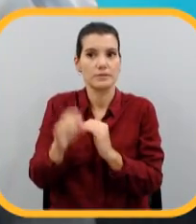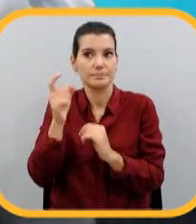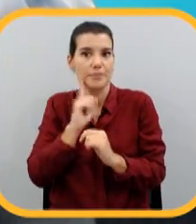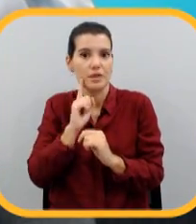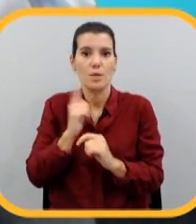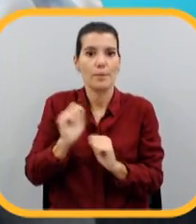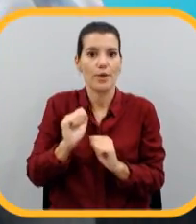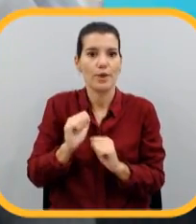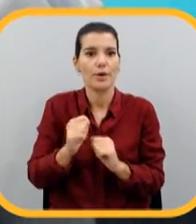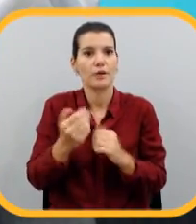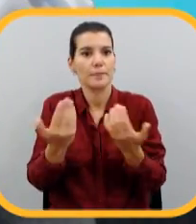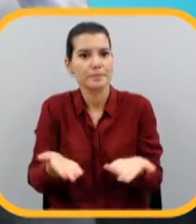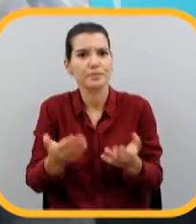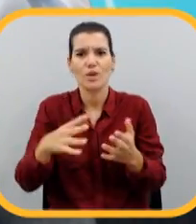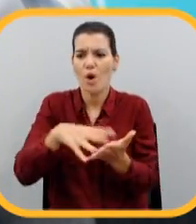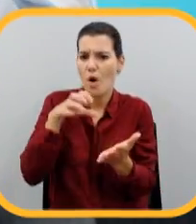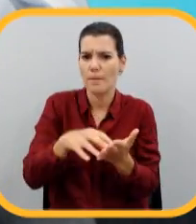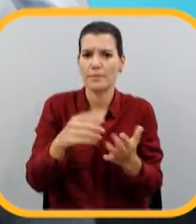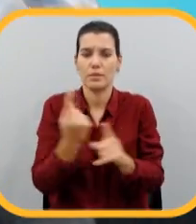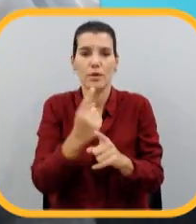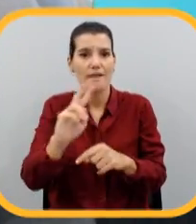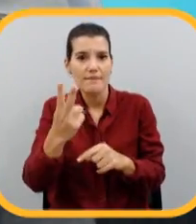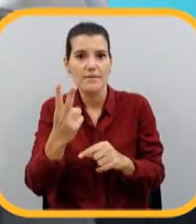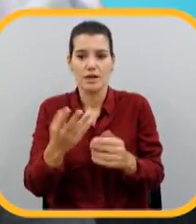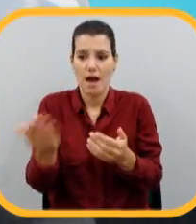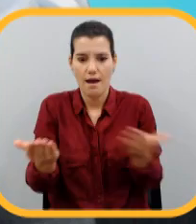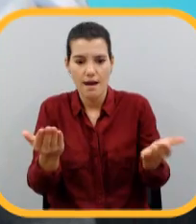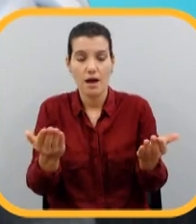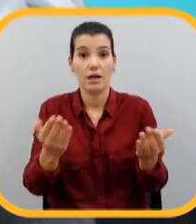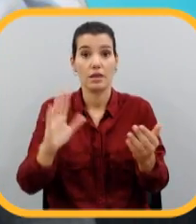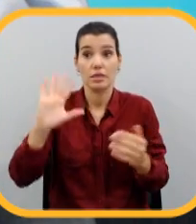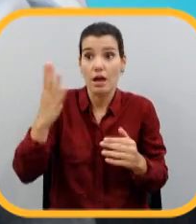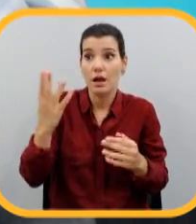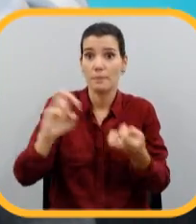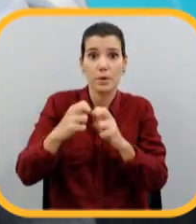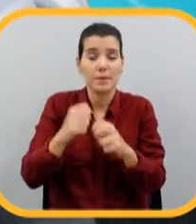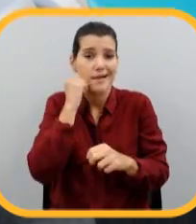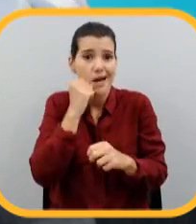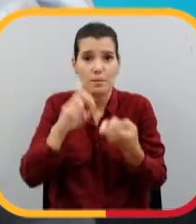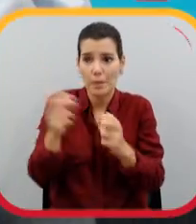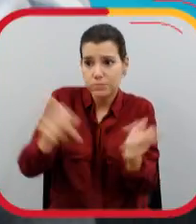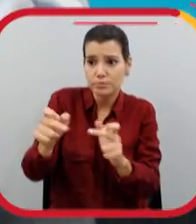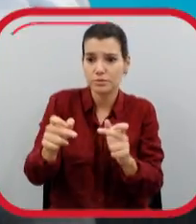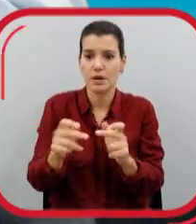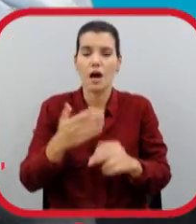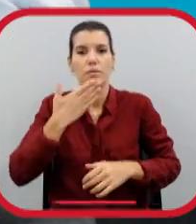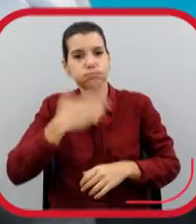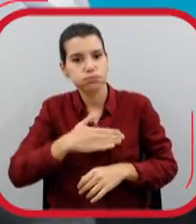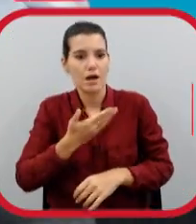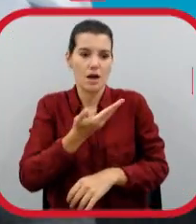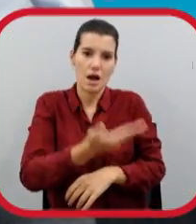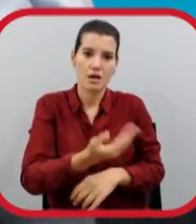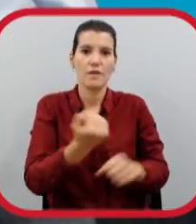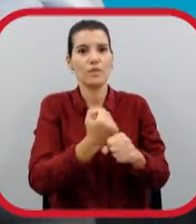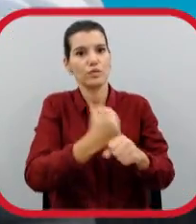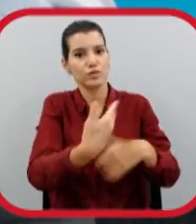recursos protegidos por diversas maneiras, temos cópias, temos duplicações, temos tudo, para quando houver um problema grave, um incidente